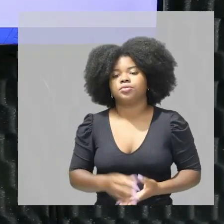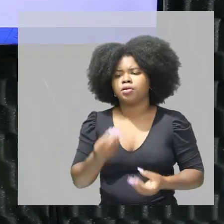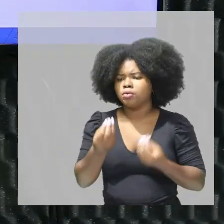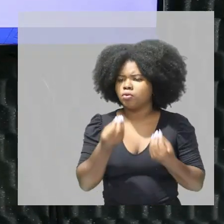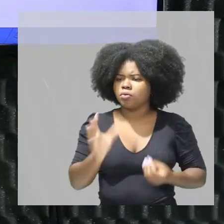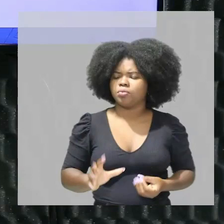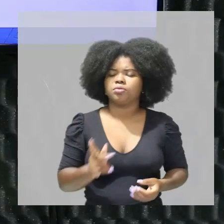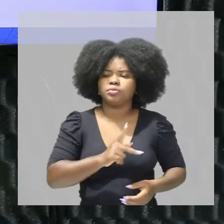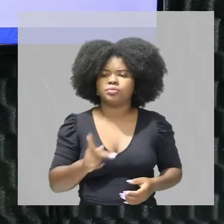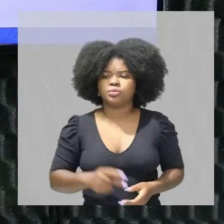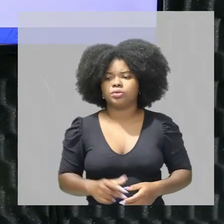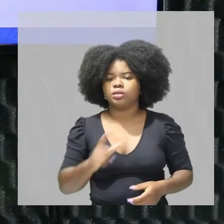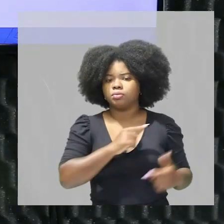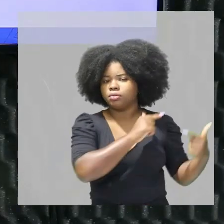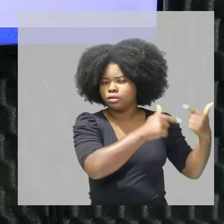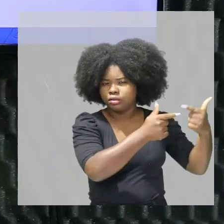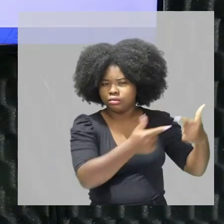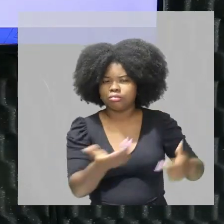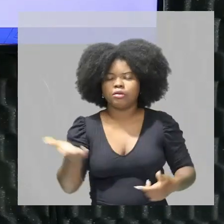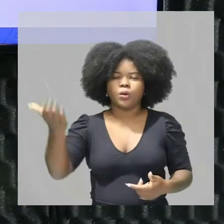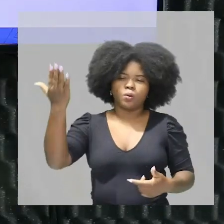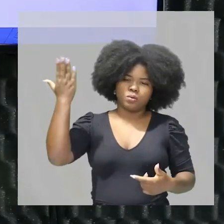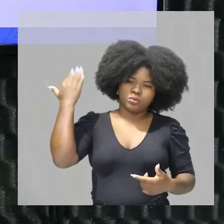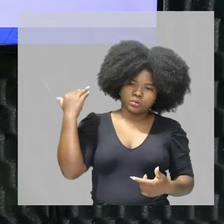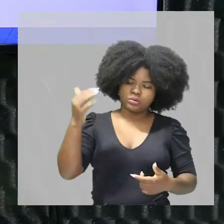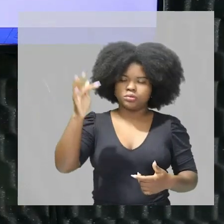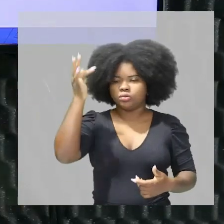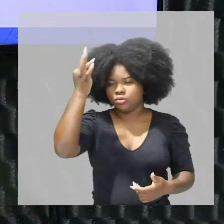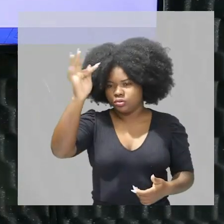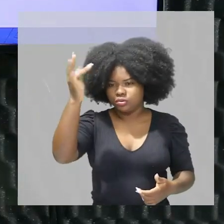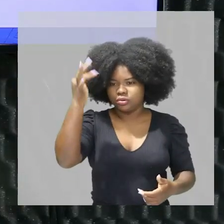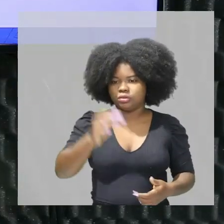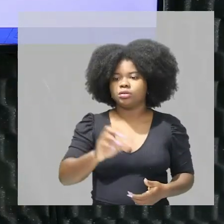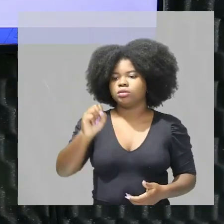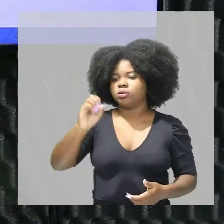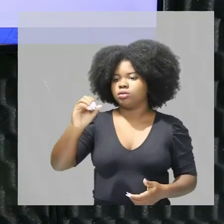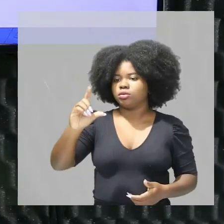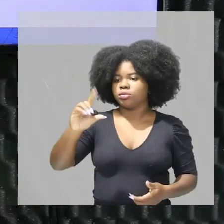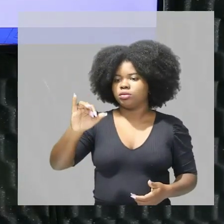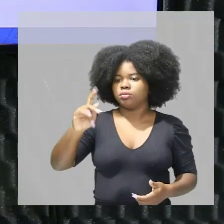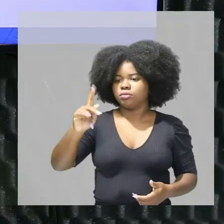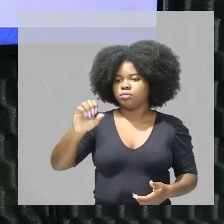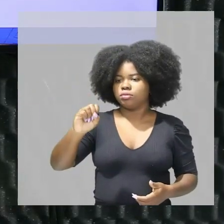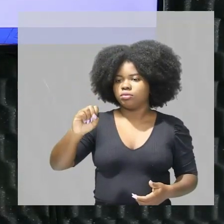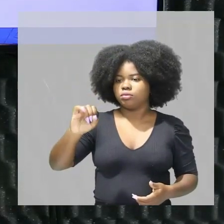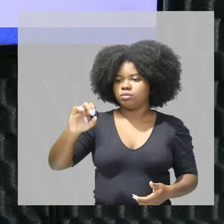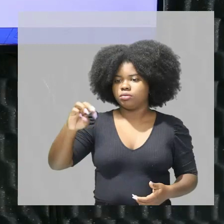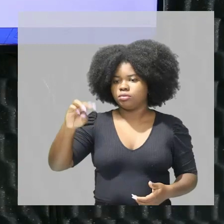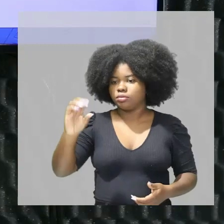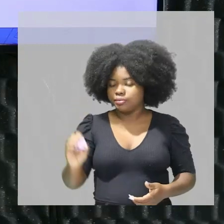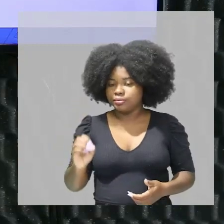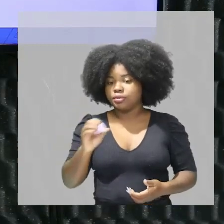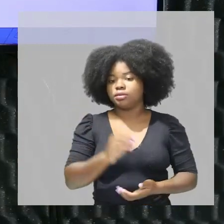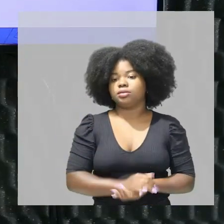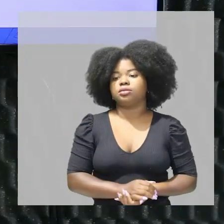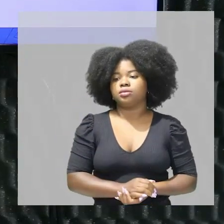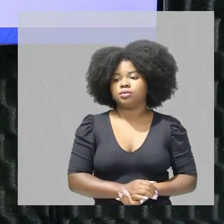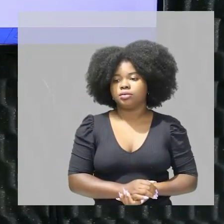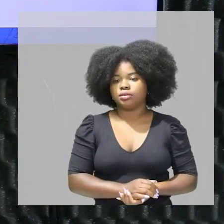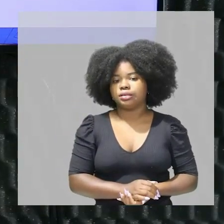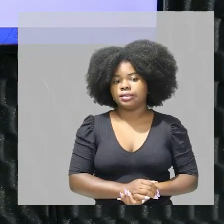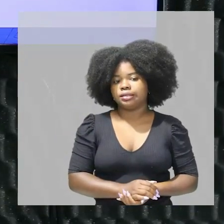muito antiga na filosofia que chama-se solipicismo ela faz isso certo então